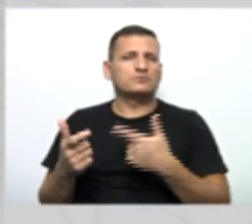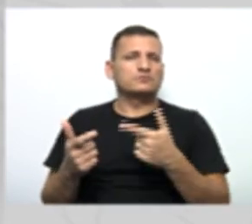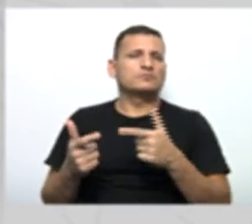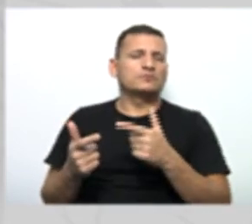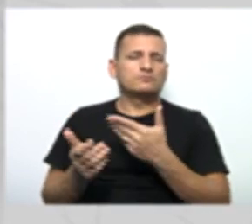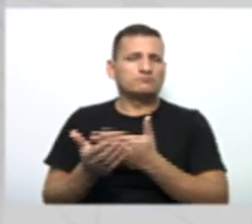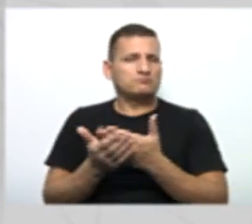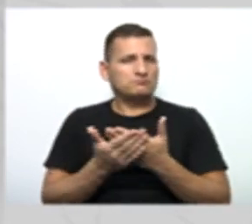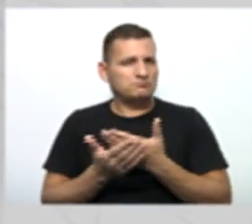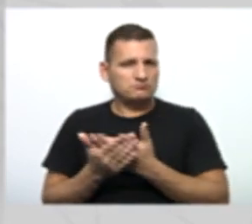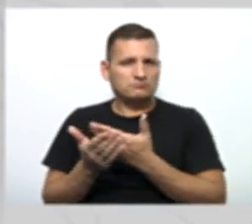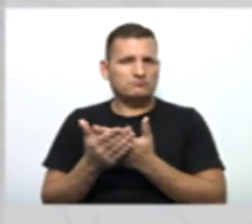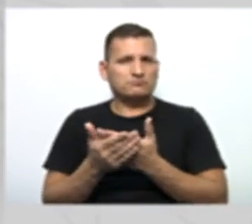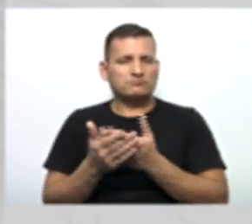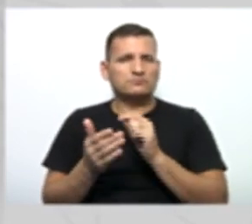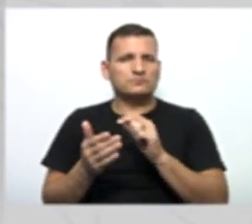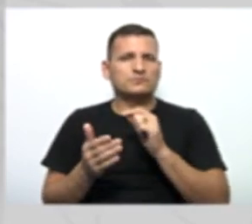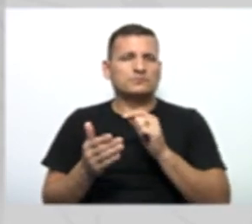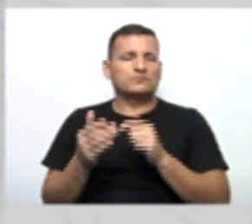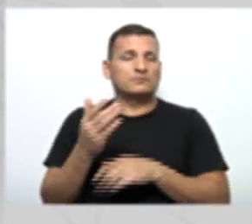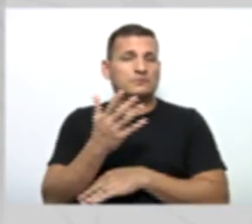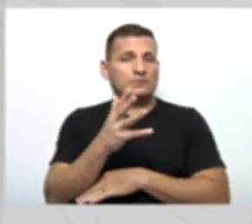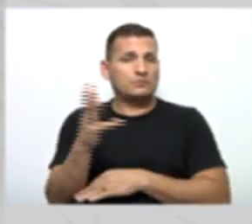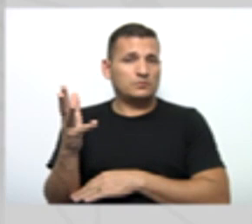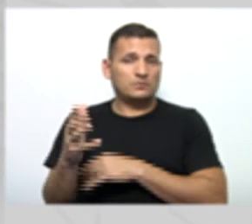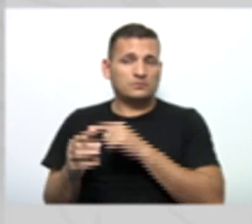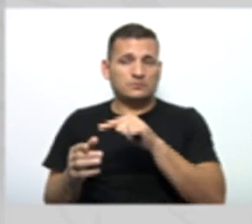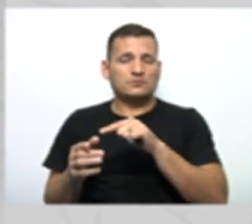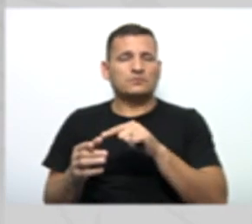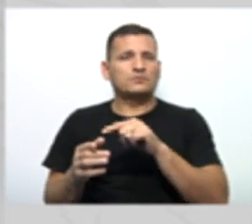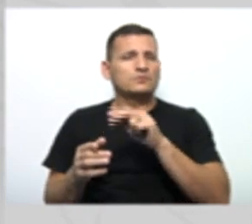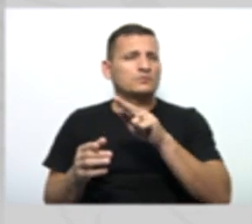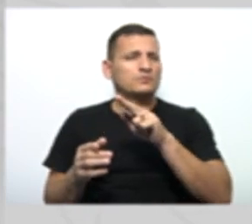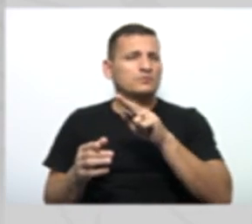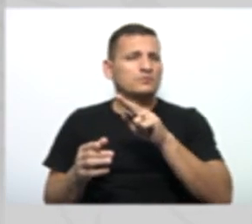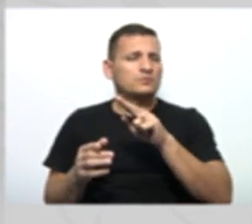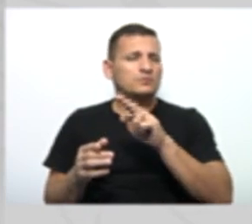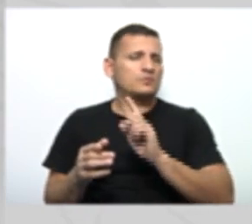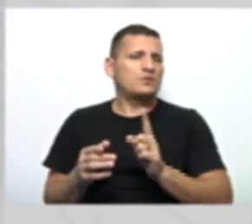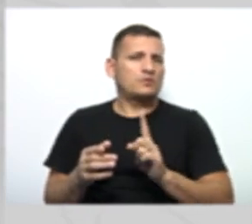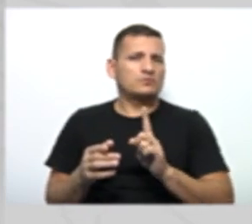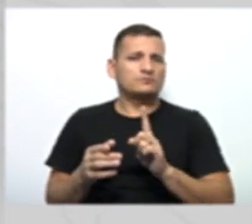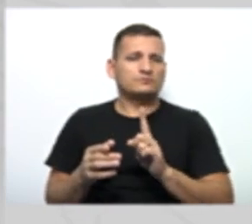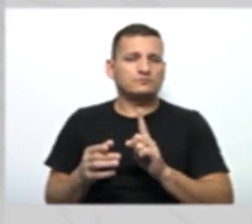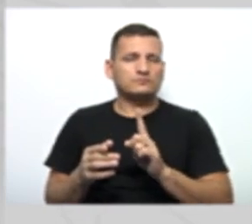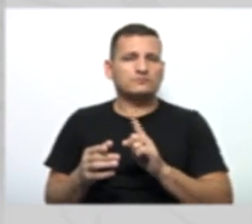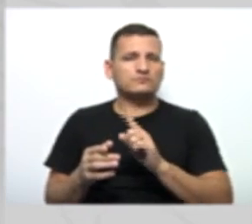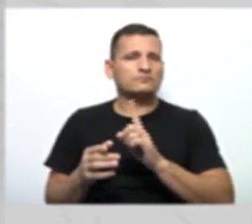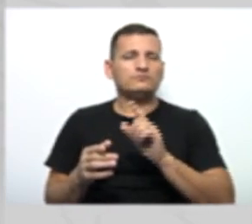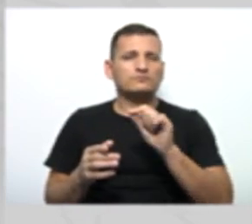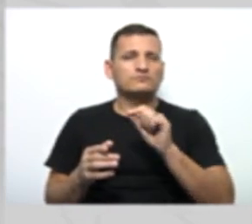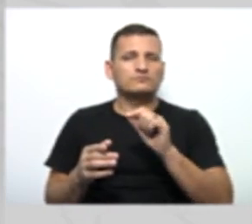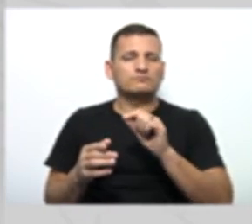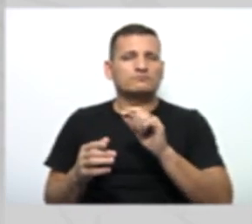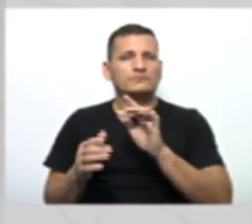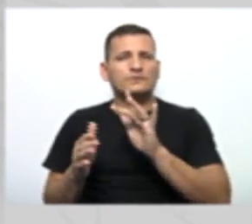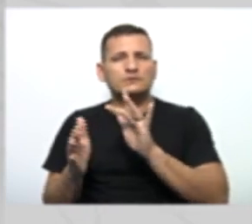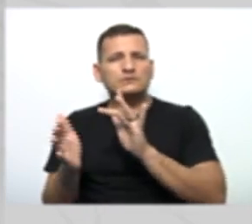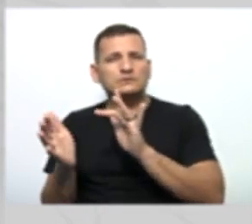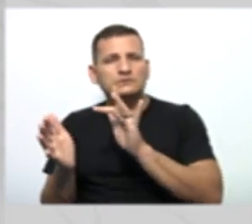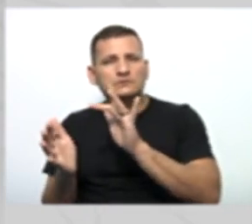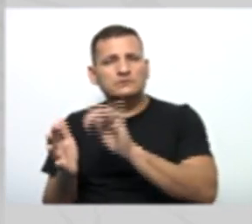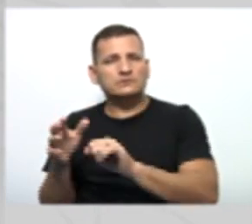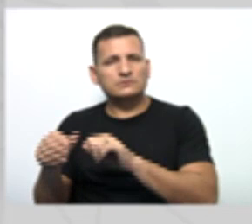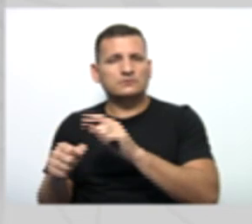instituto que visa assistir a natureza para que ela não seja, para que ela se torne intocada. Mas sim, ela